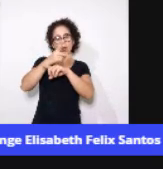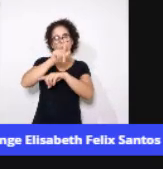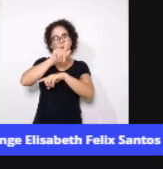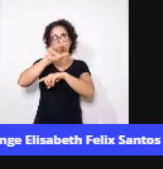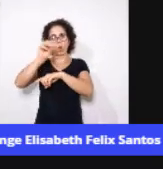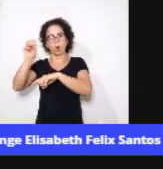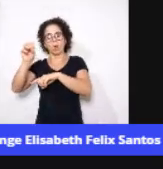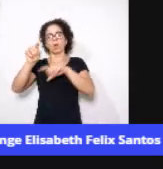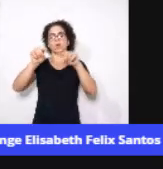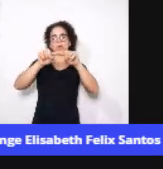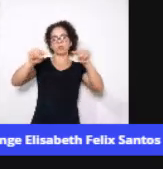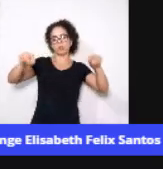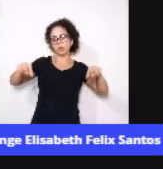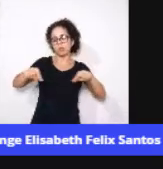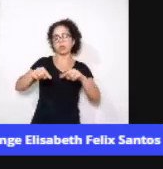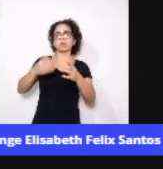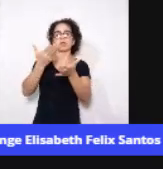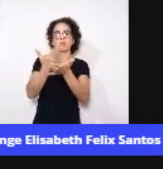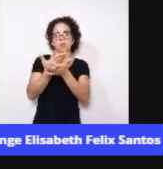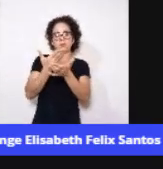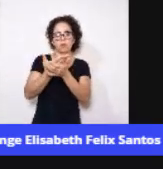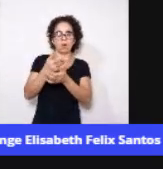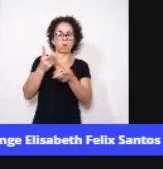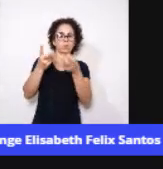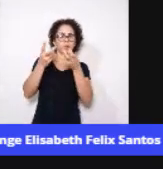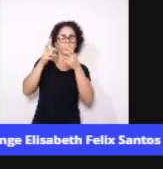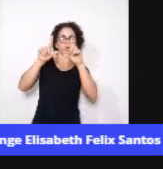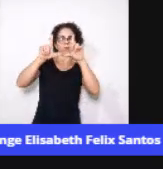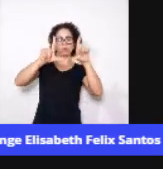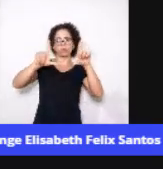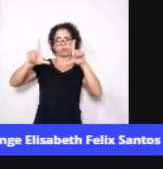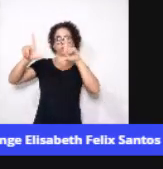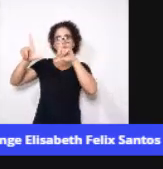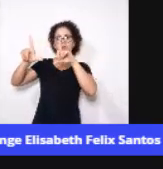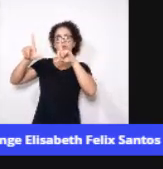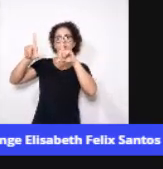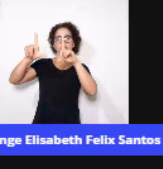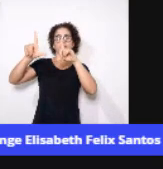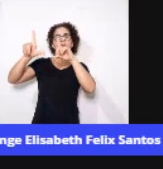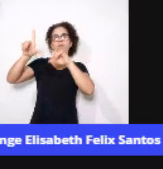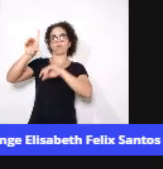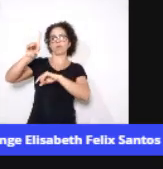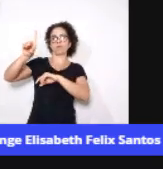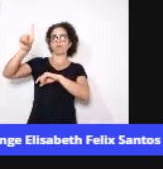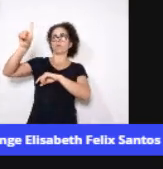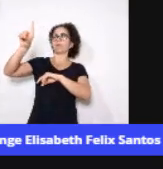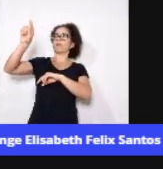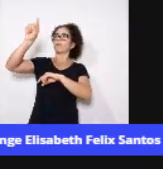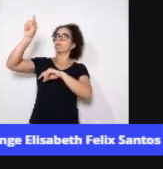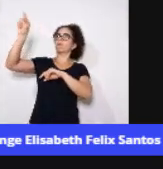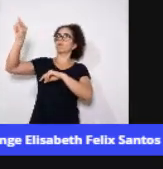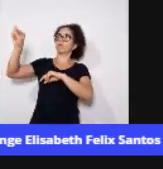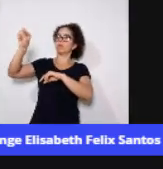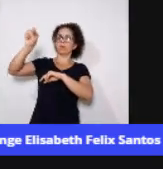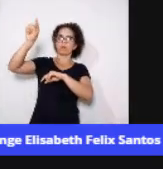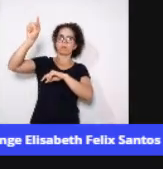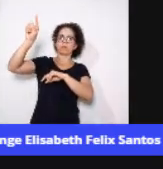como nós podemos observar nesse slide, no canto superior direito, nós vamos encontrar um